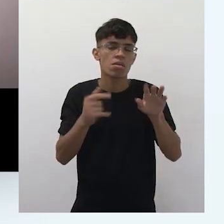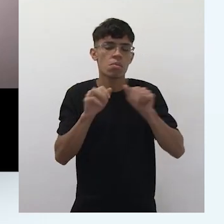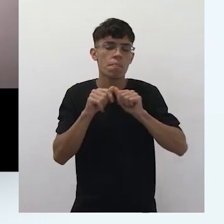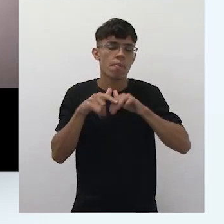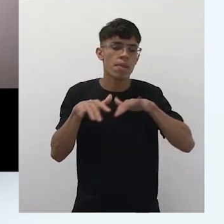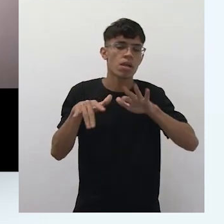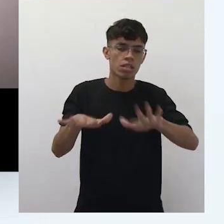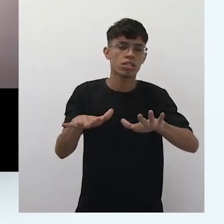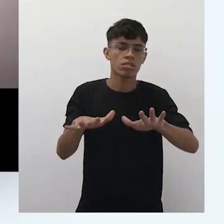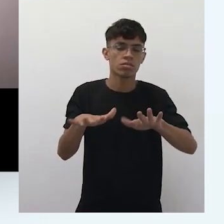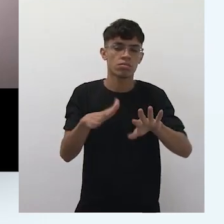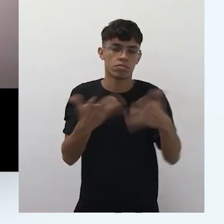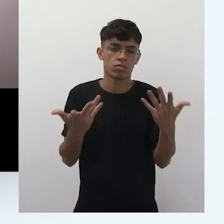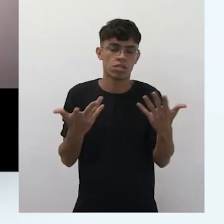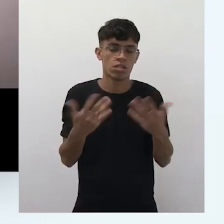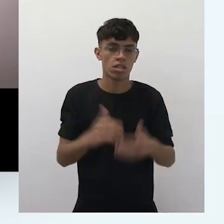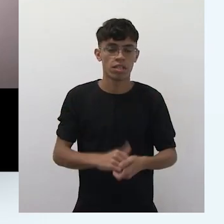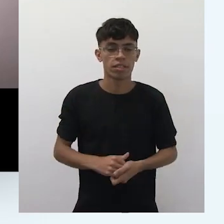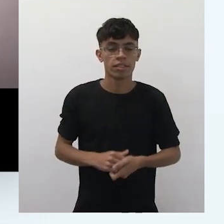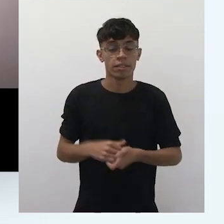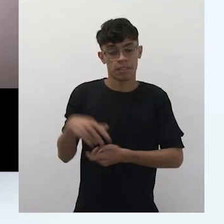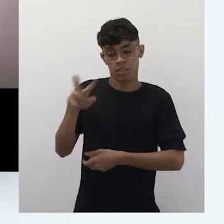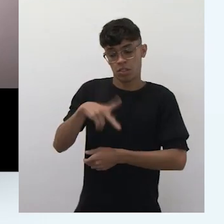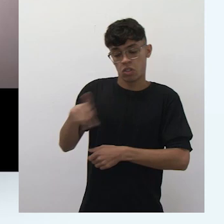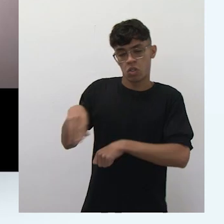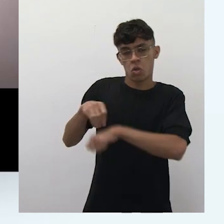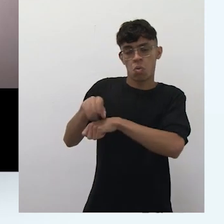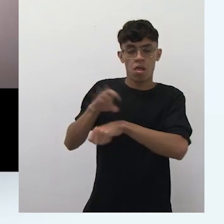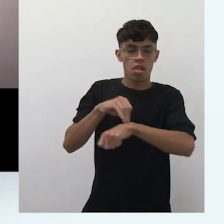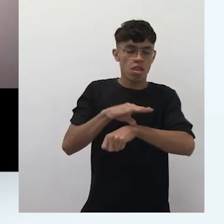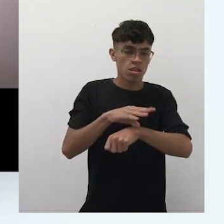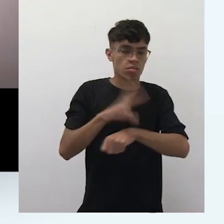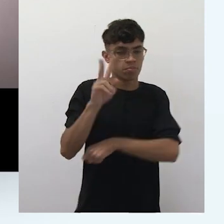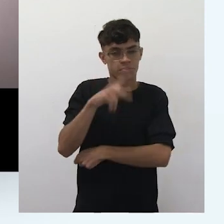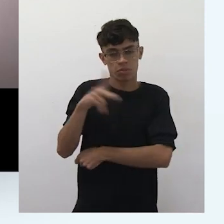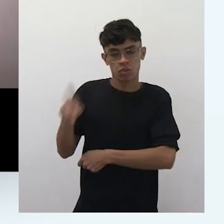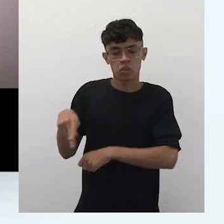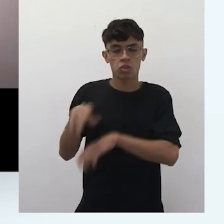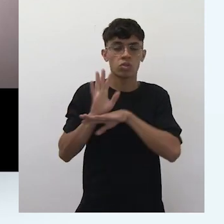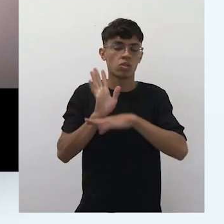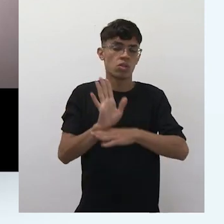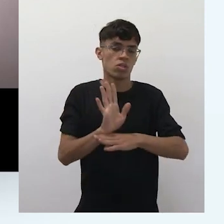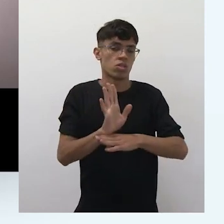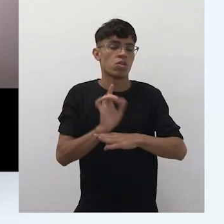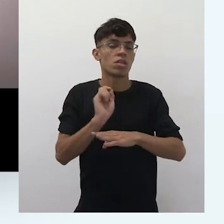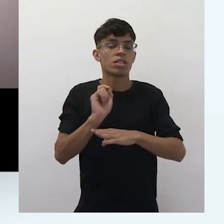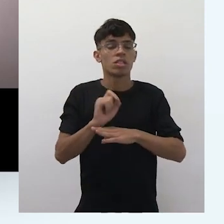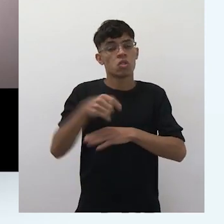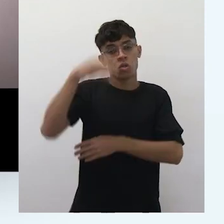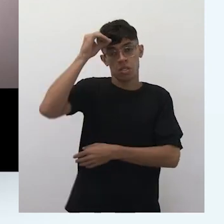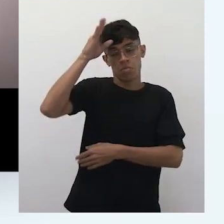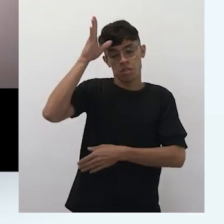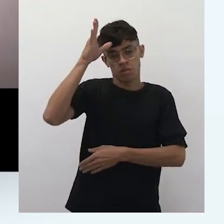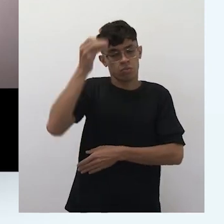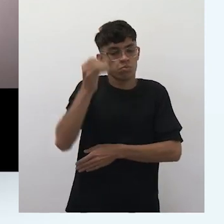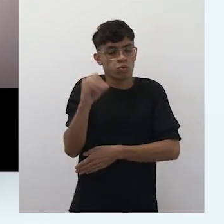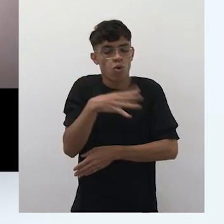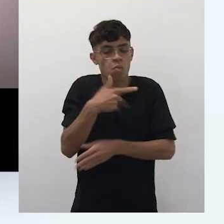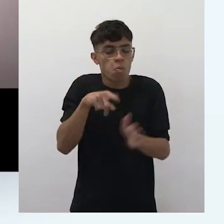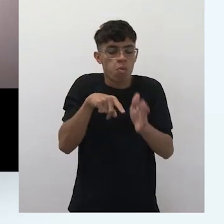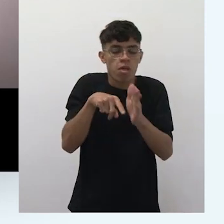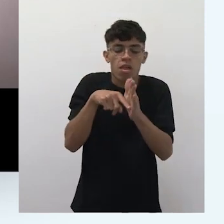E tudo isso, com a mediação dos professores e das professoras, pode ajudar a construir novos conhecimentos